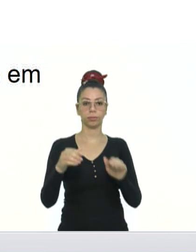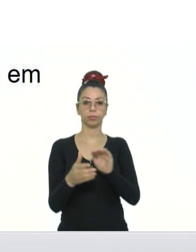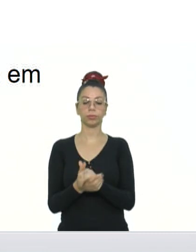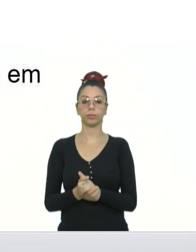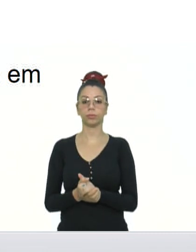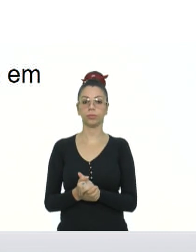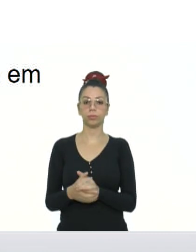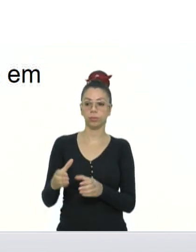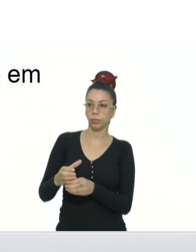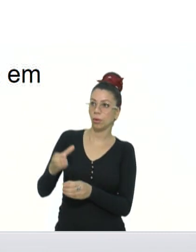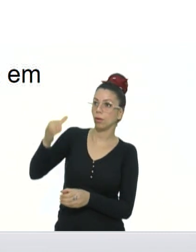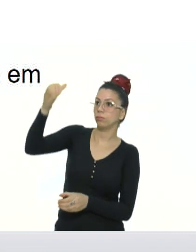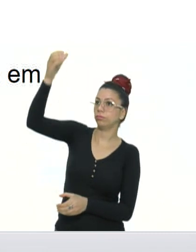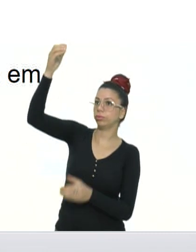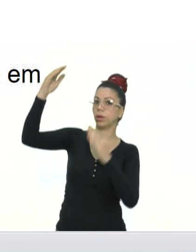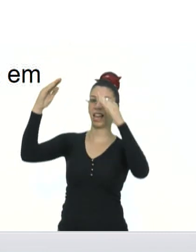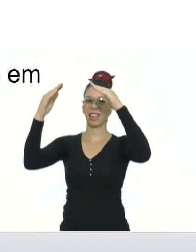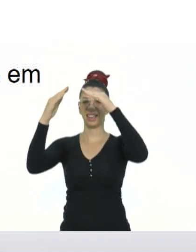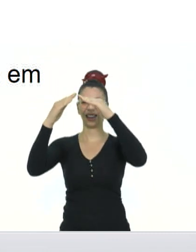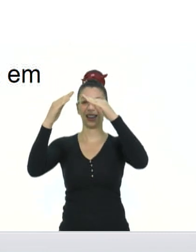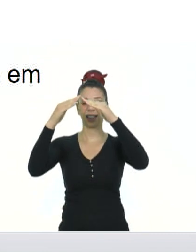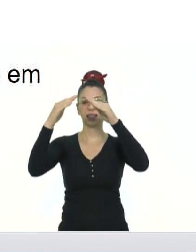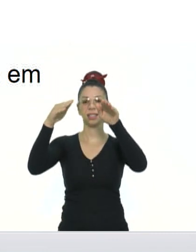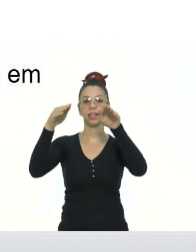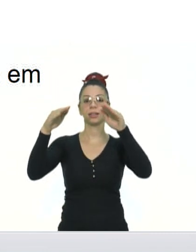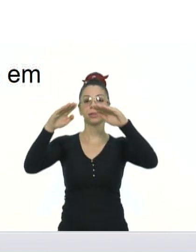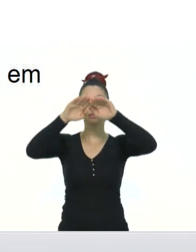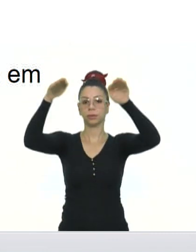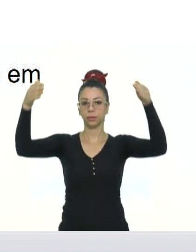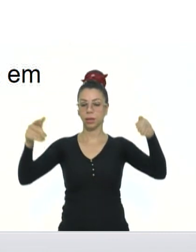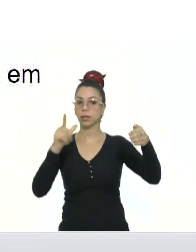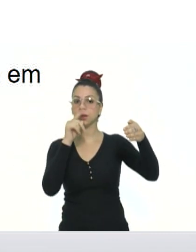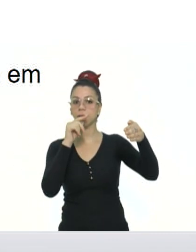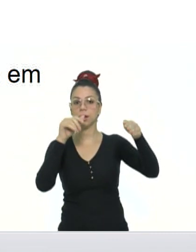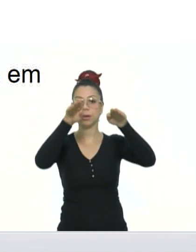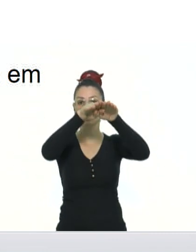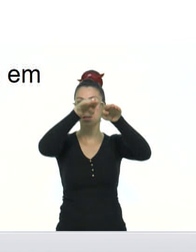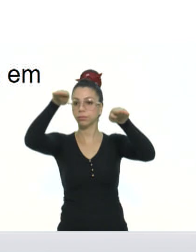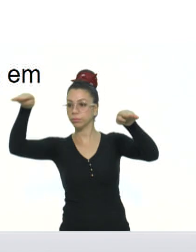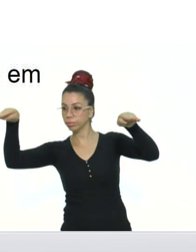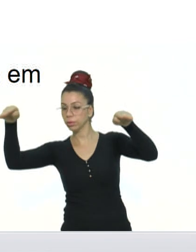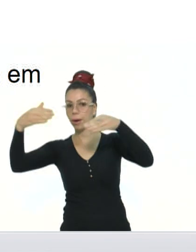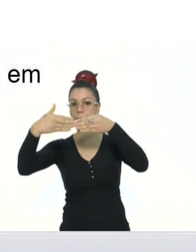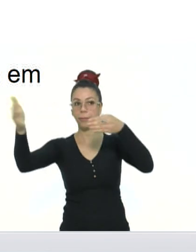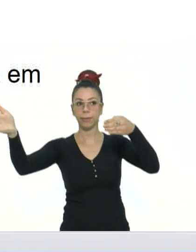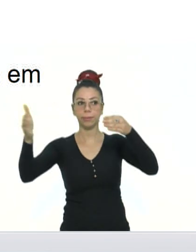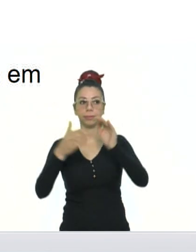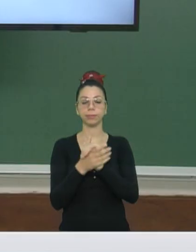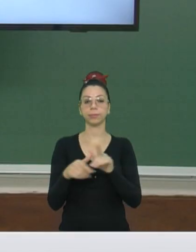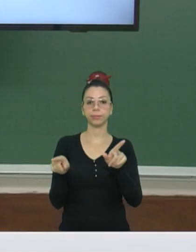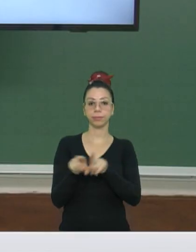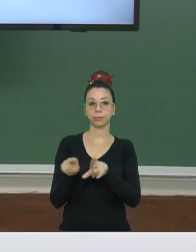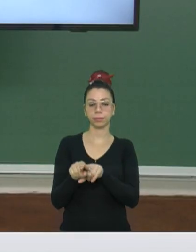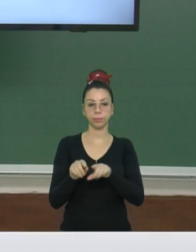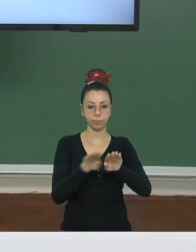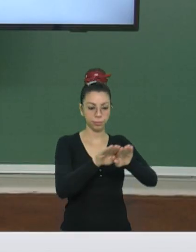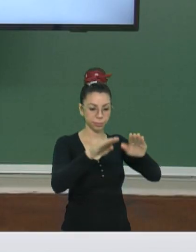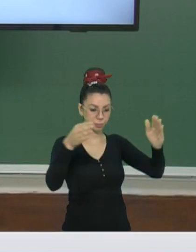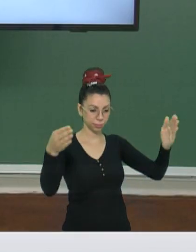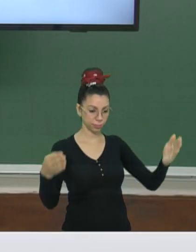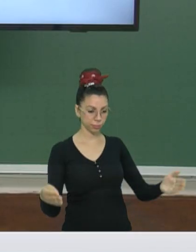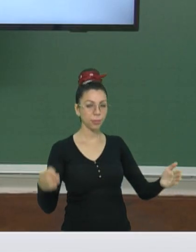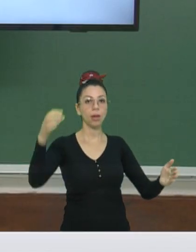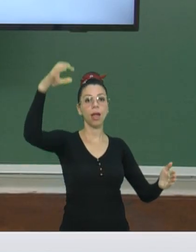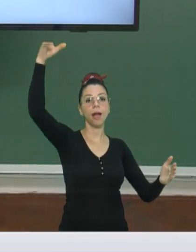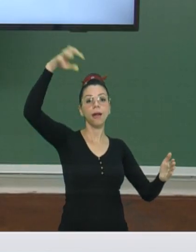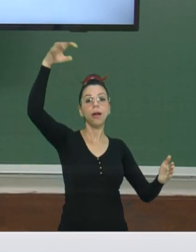lá no forro da casa e que está aberto. A2, depósito de água ao nível do solo, você colheu a água da